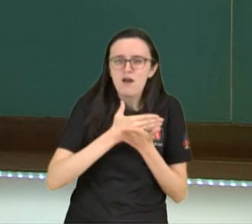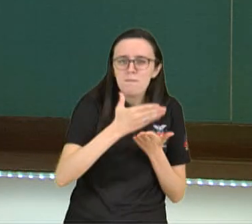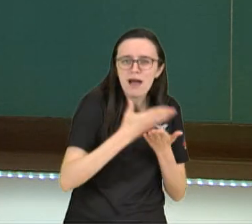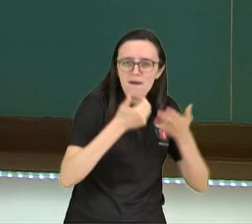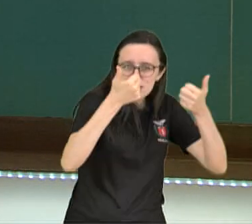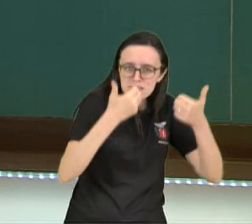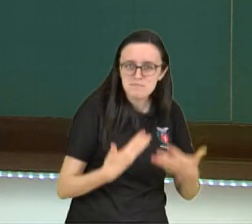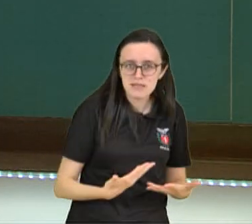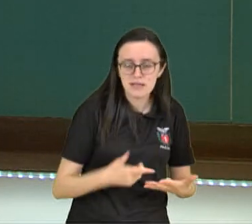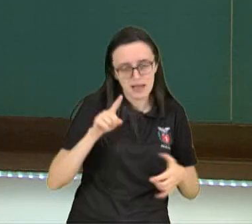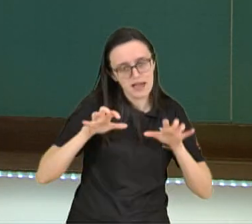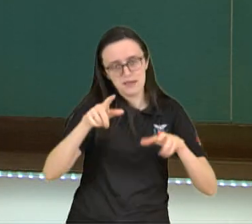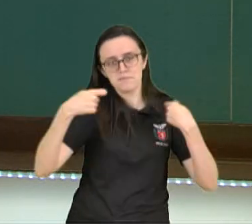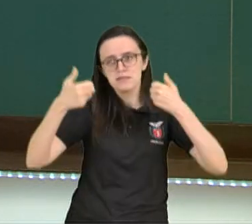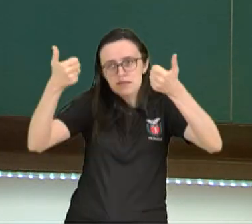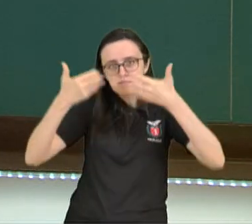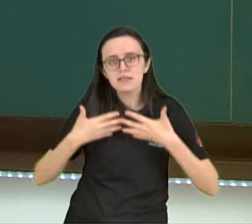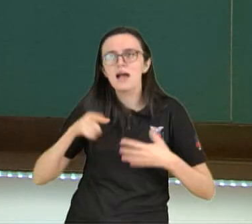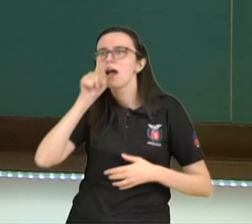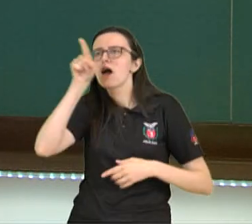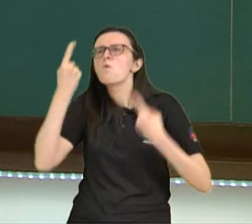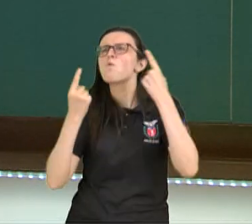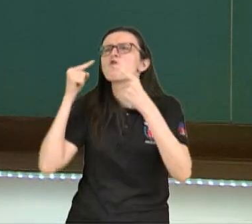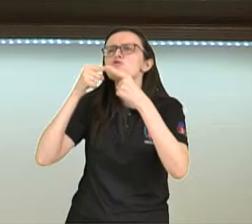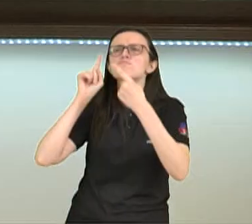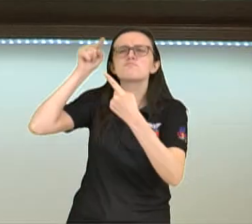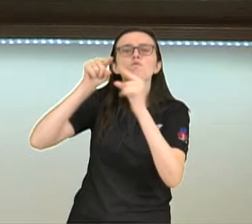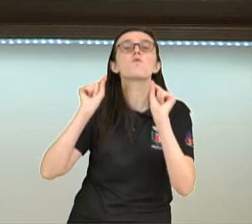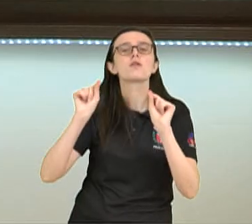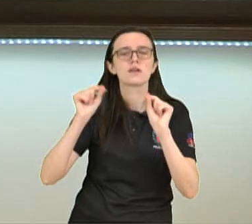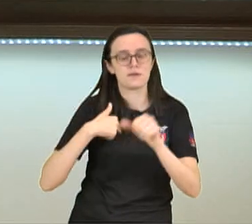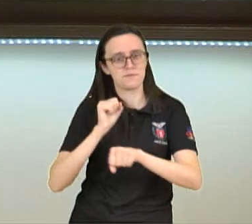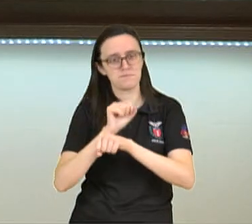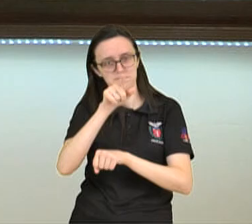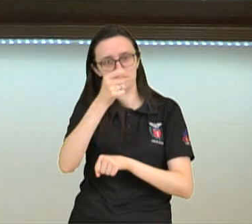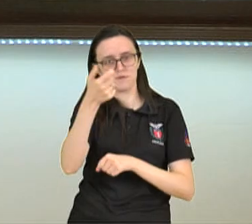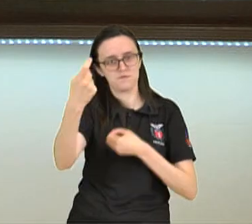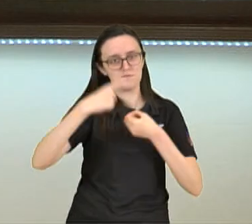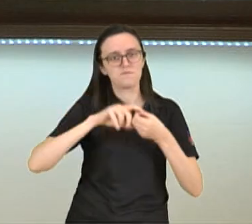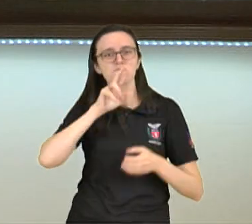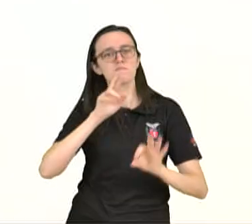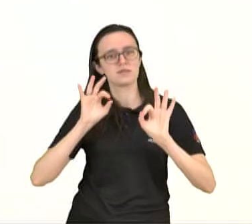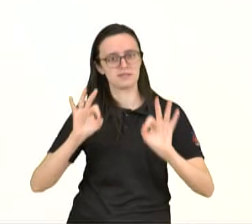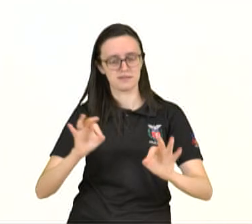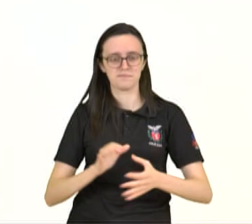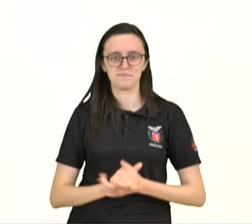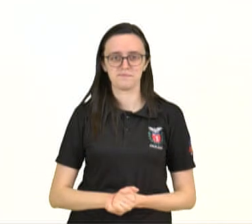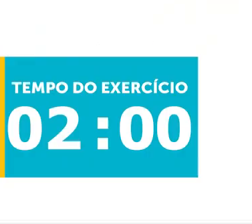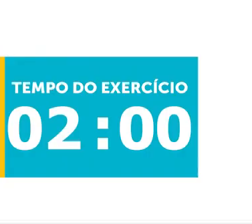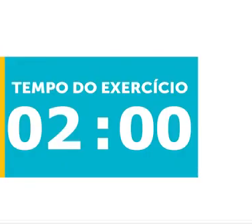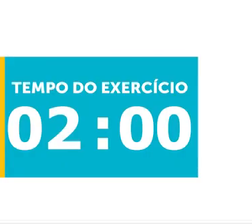da aula? É isso que vocês terão que me responder, ok? Aguardo vocês já já com a resposta correta.